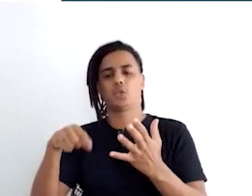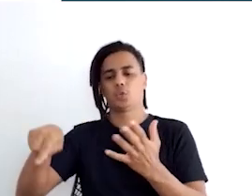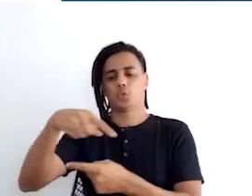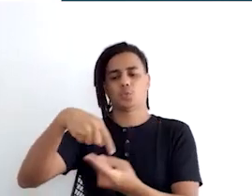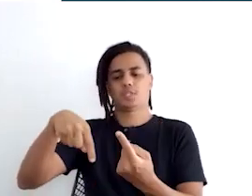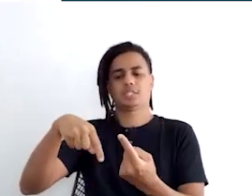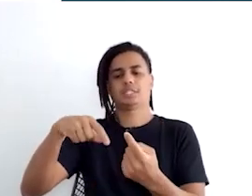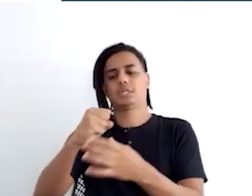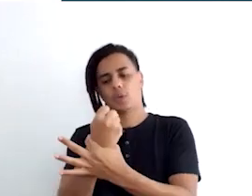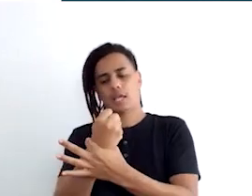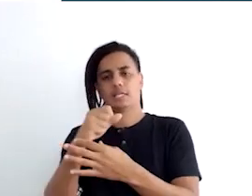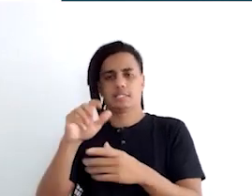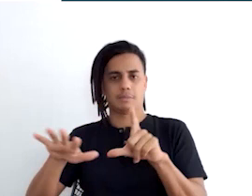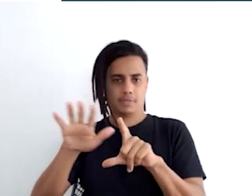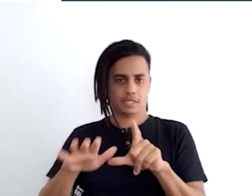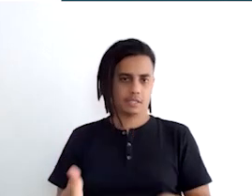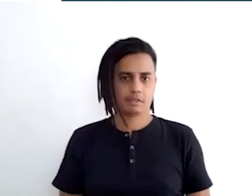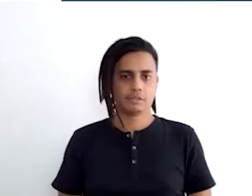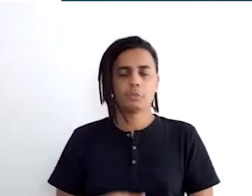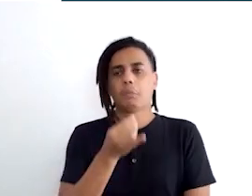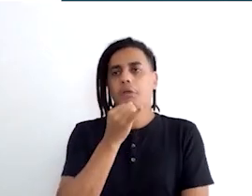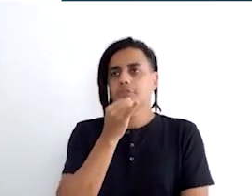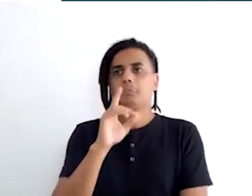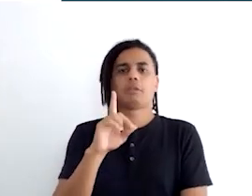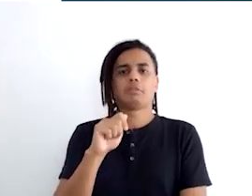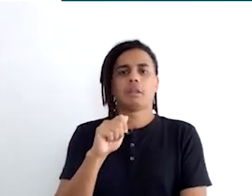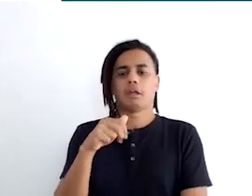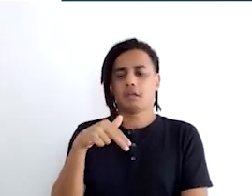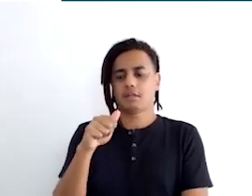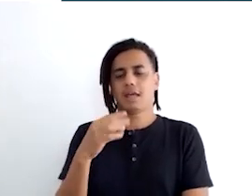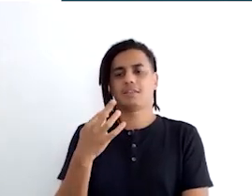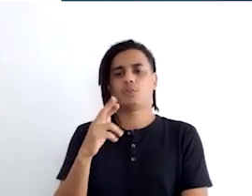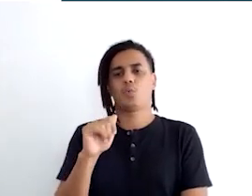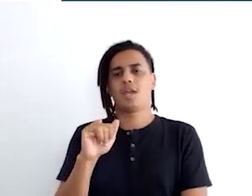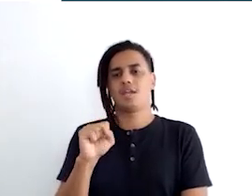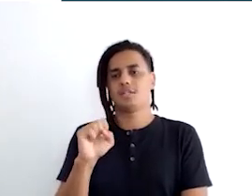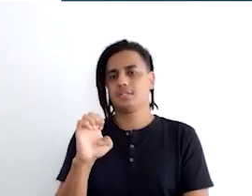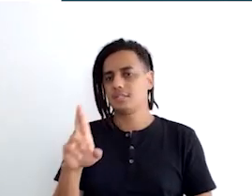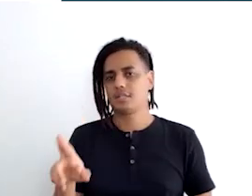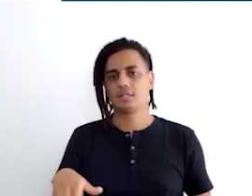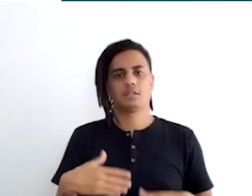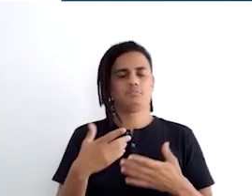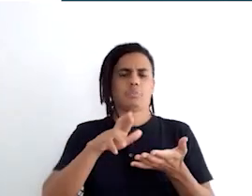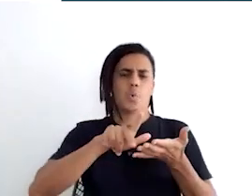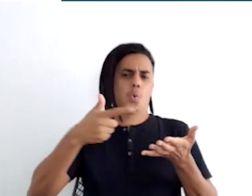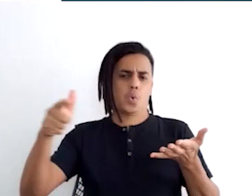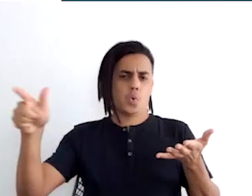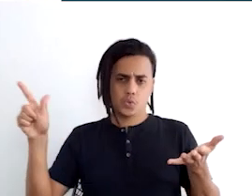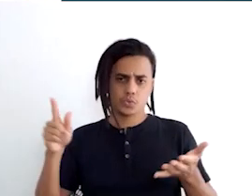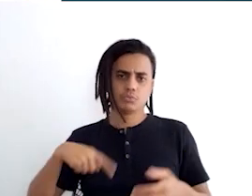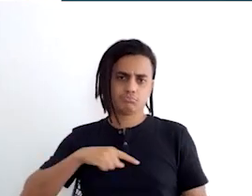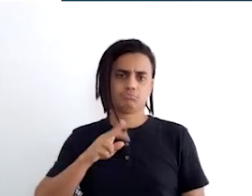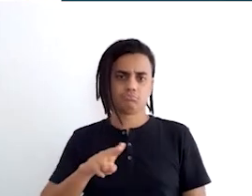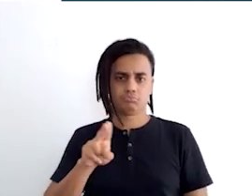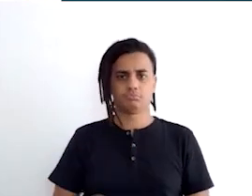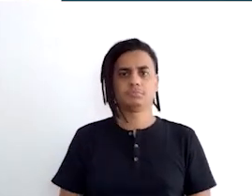ambiente. Por exemplo, a gente usa o Dynatrace, por exemplo, para fazer algumas coisas. Dynatrace, Prisma Cloud também. E para